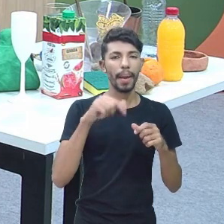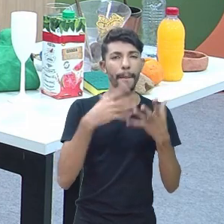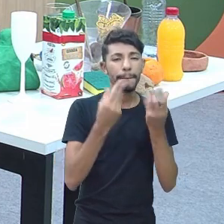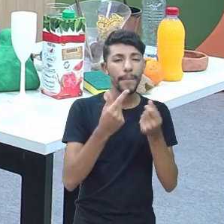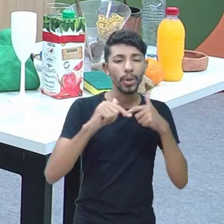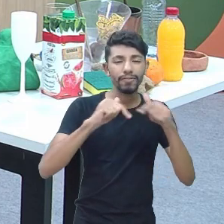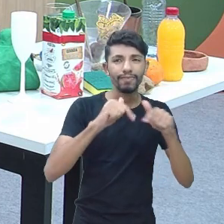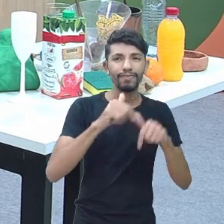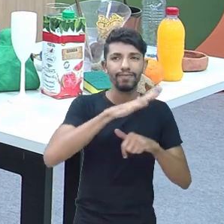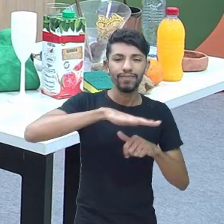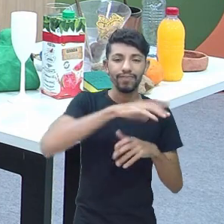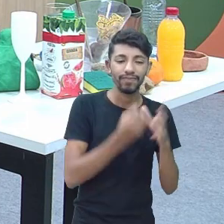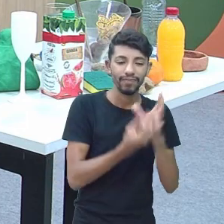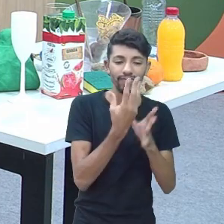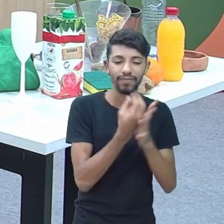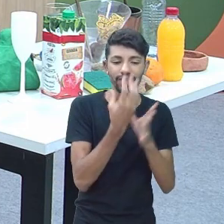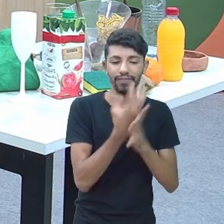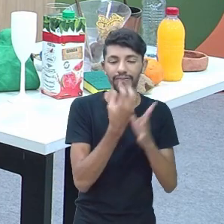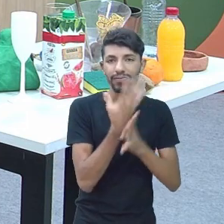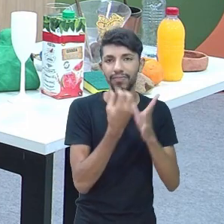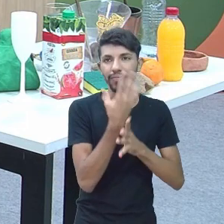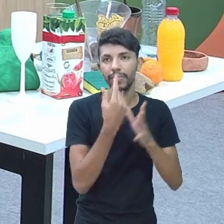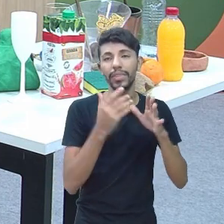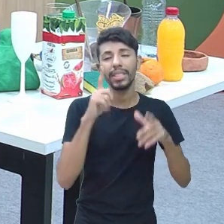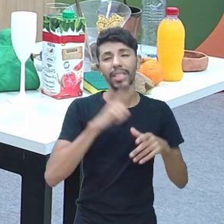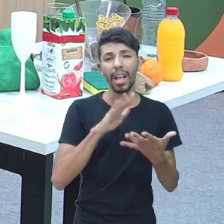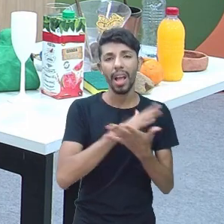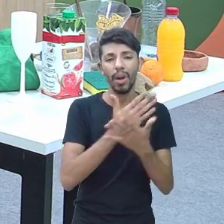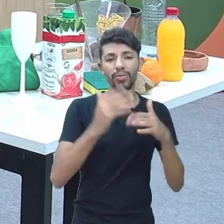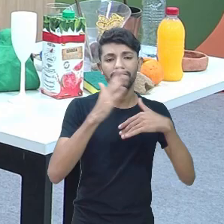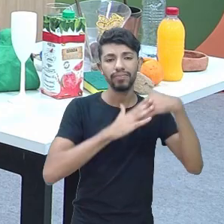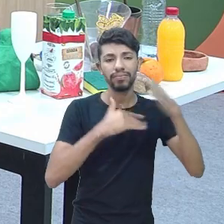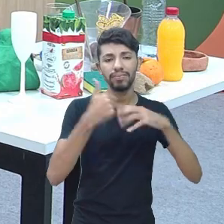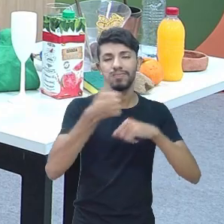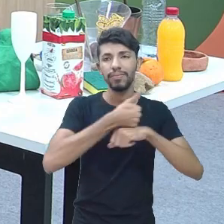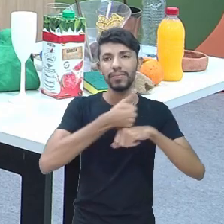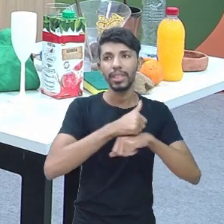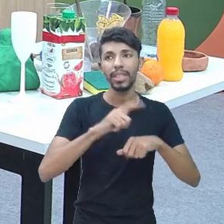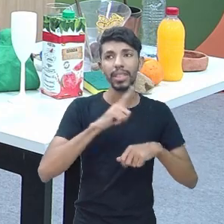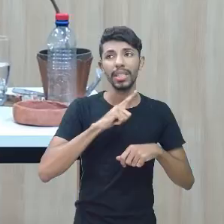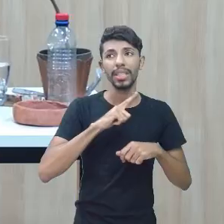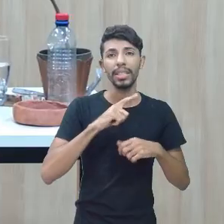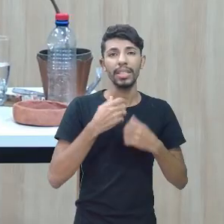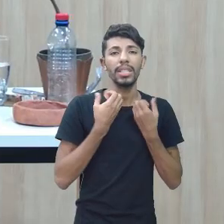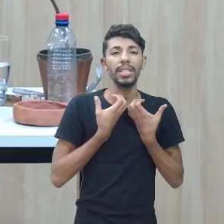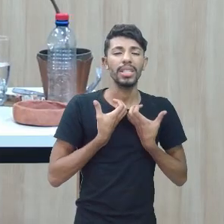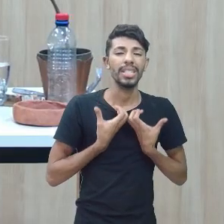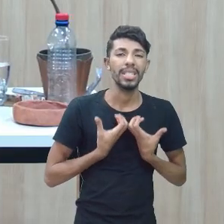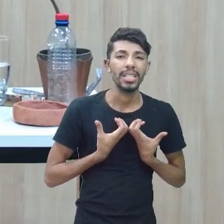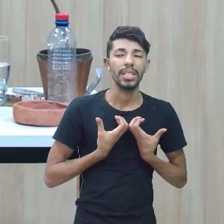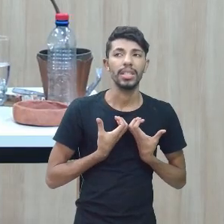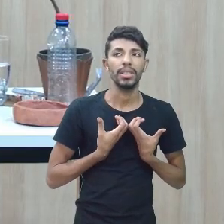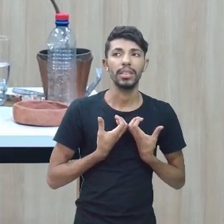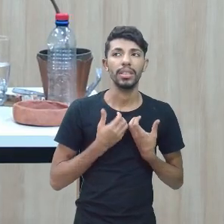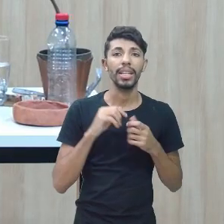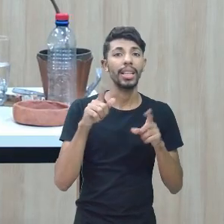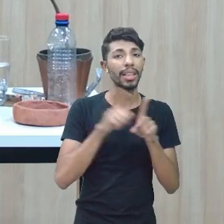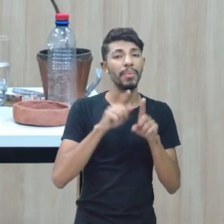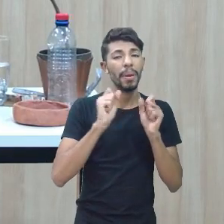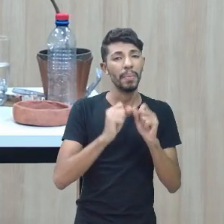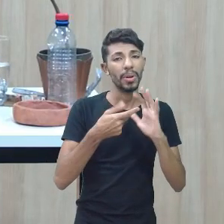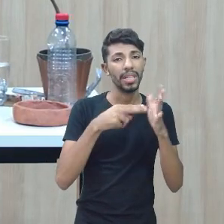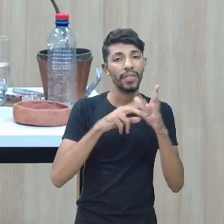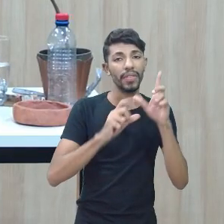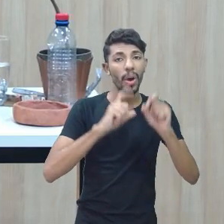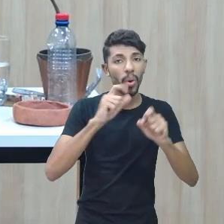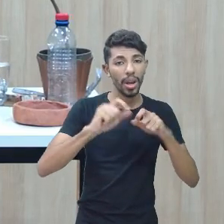muito, então, muitas vezes, existem profissionais que estão sobrecarregados. Podemos até dizer que um trabalho escravo